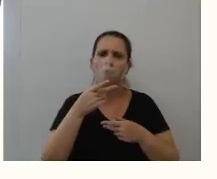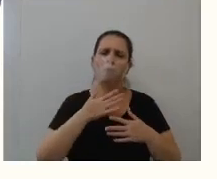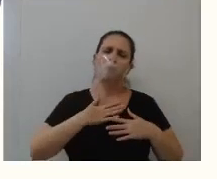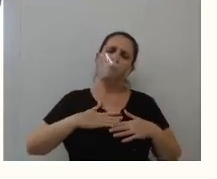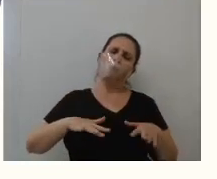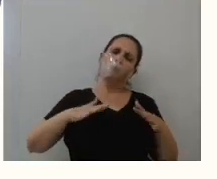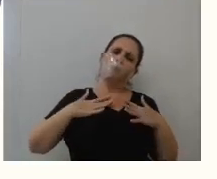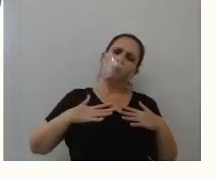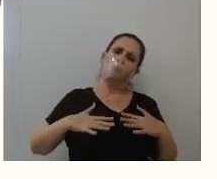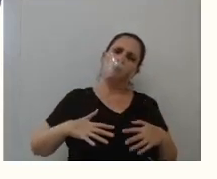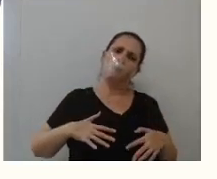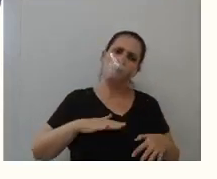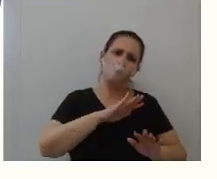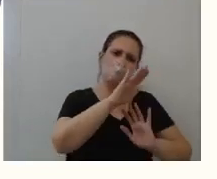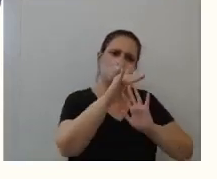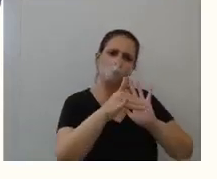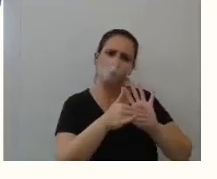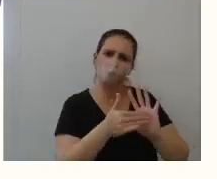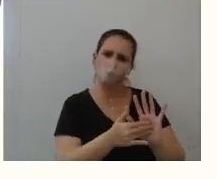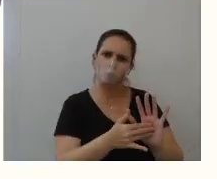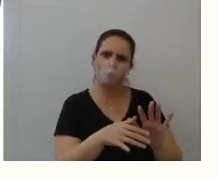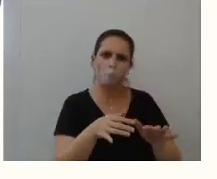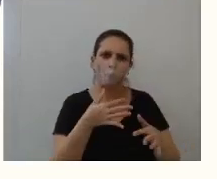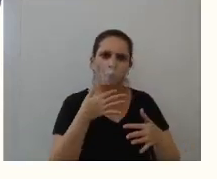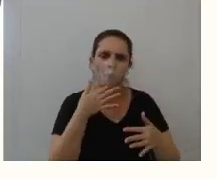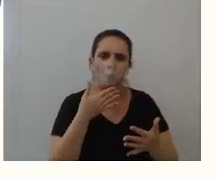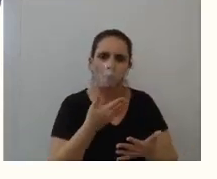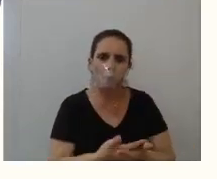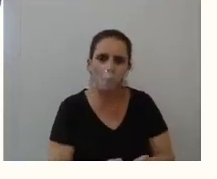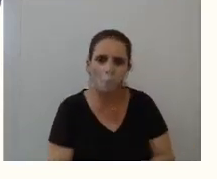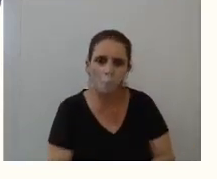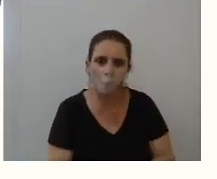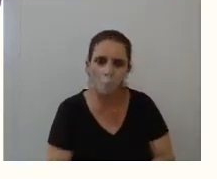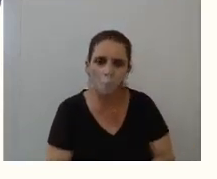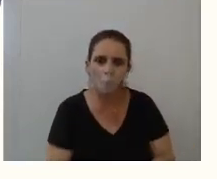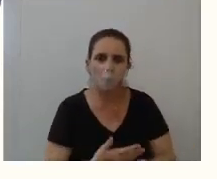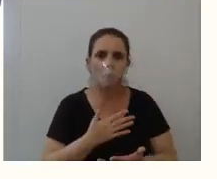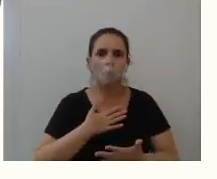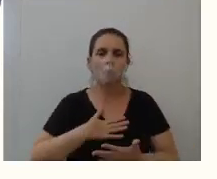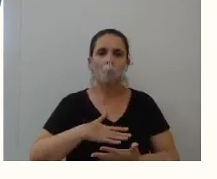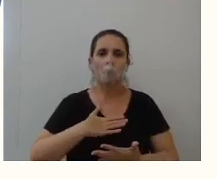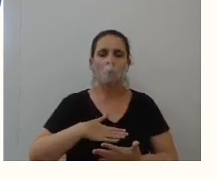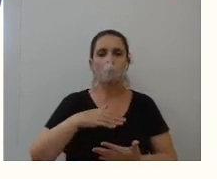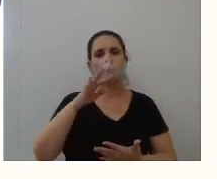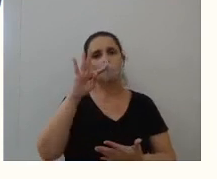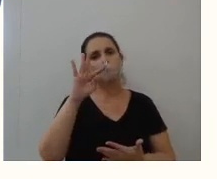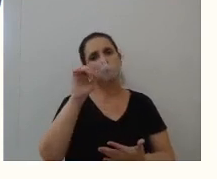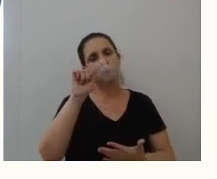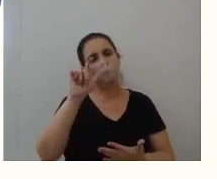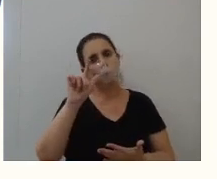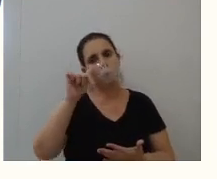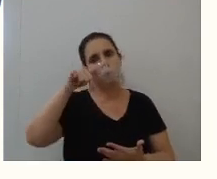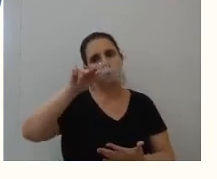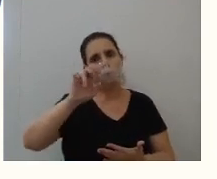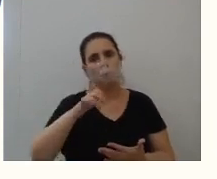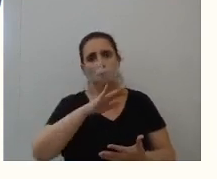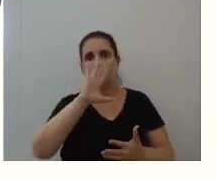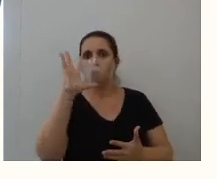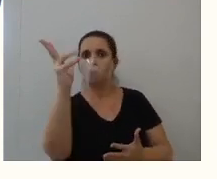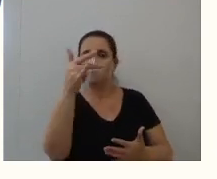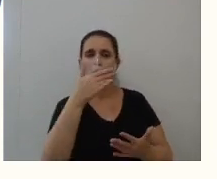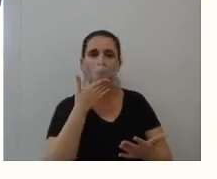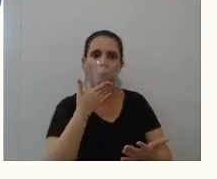calma que todos ficaram atônicos. Ó, uma calma tal que todos ficaram